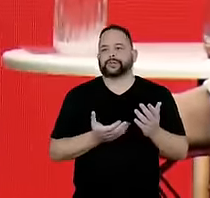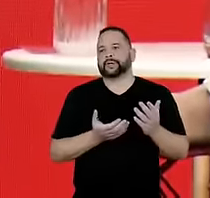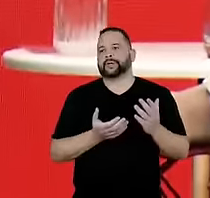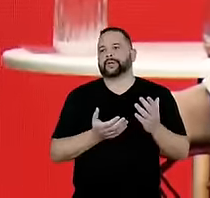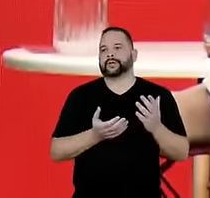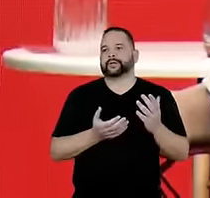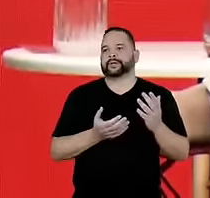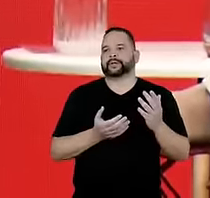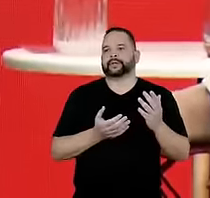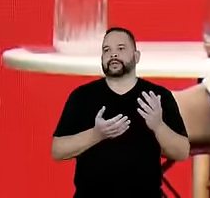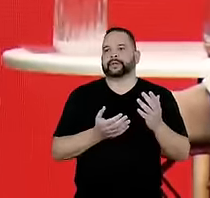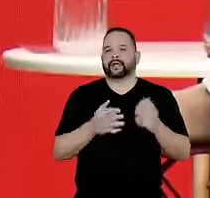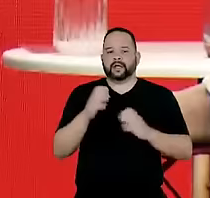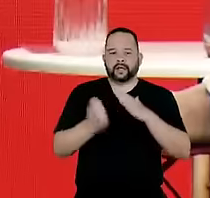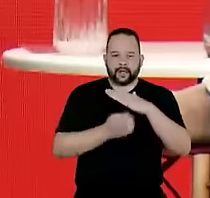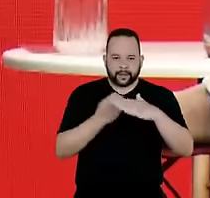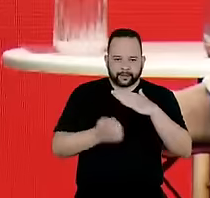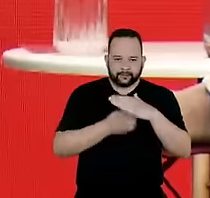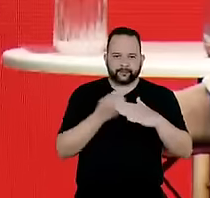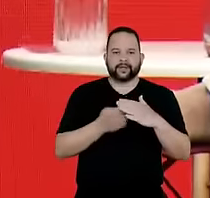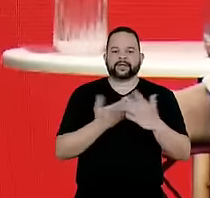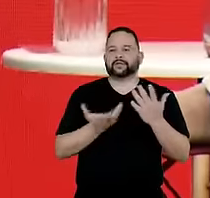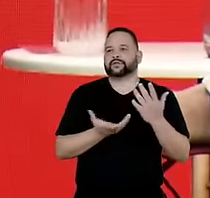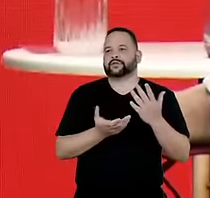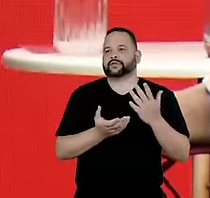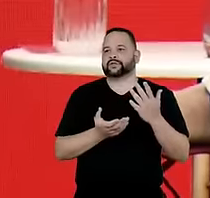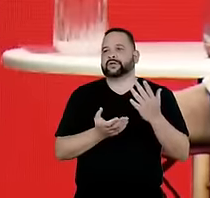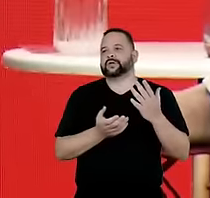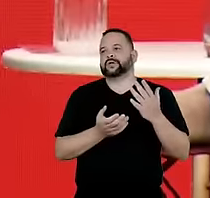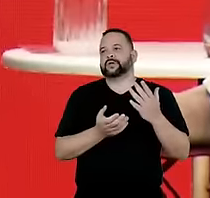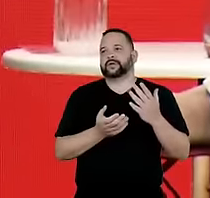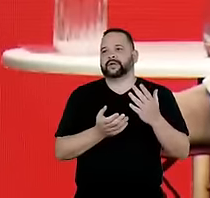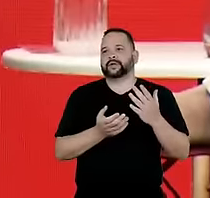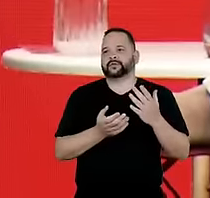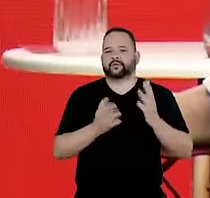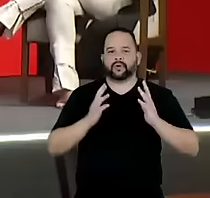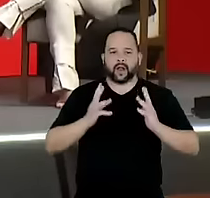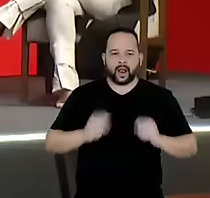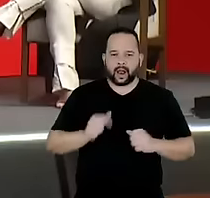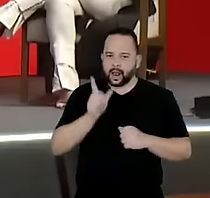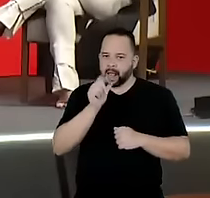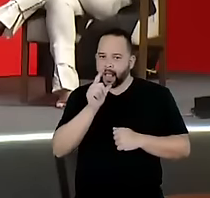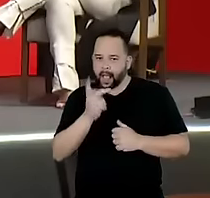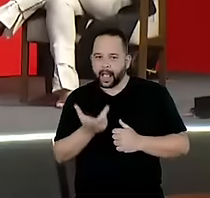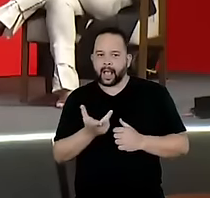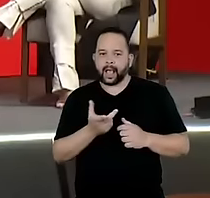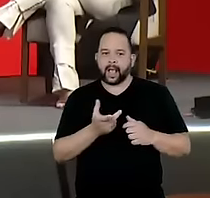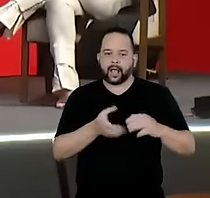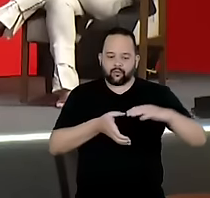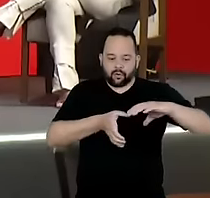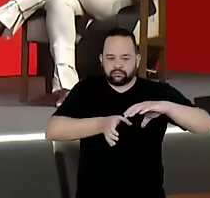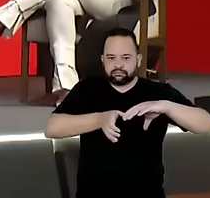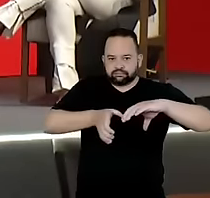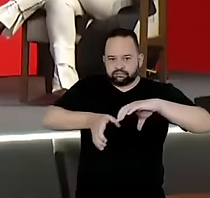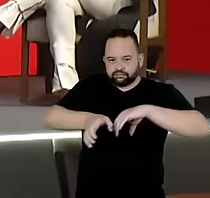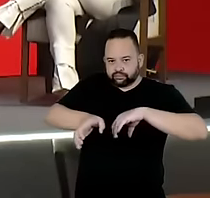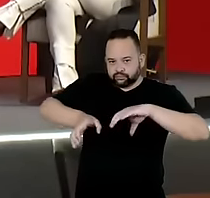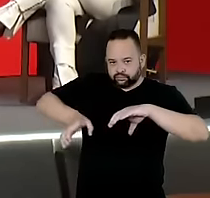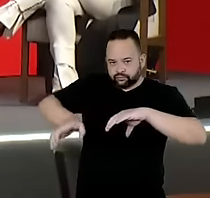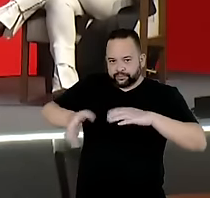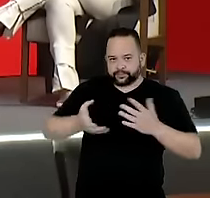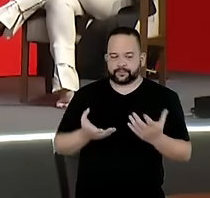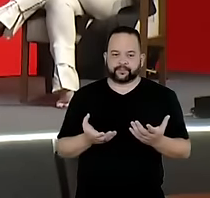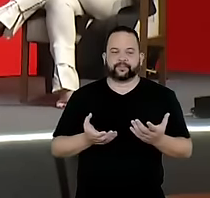de potencial privatização e também com e empresas que estão com uma tir muito alta empresas recé